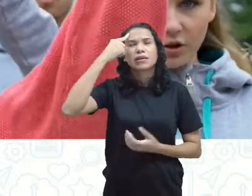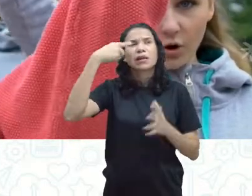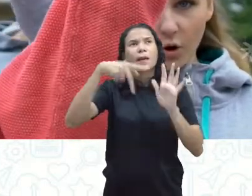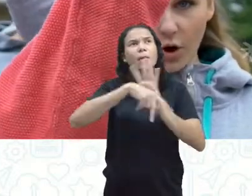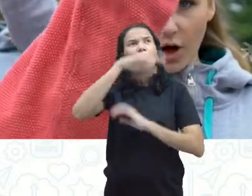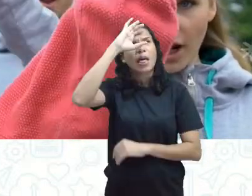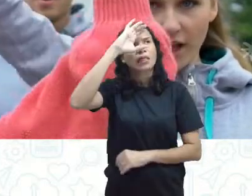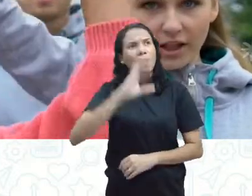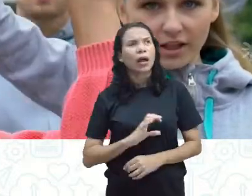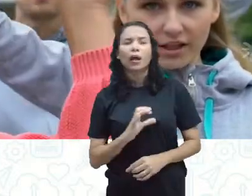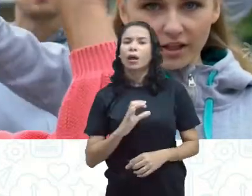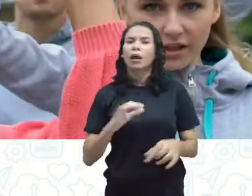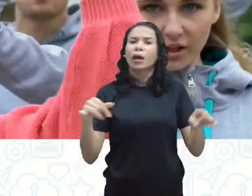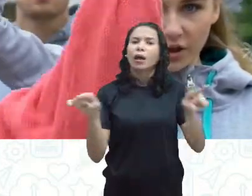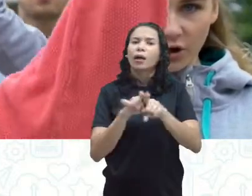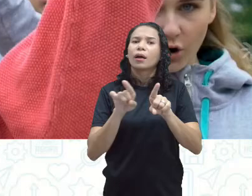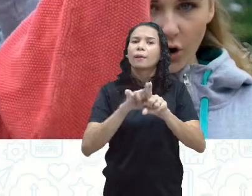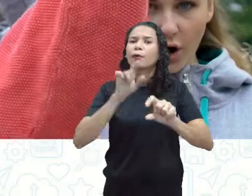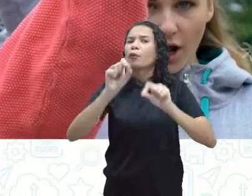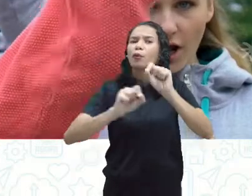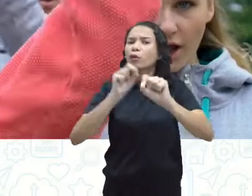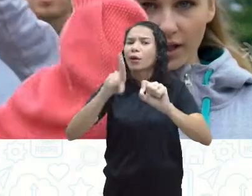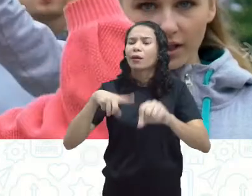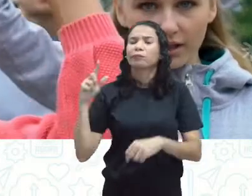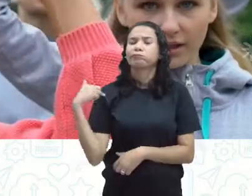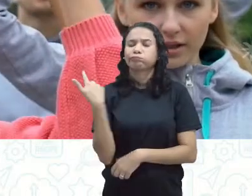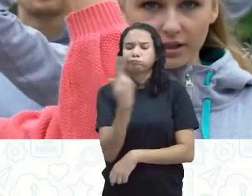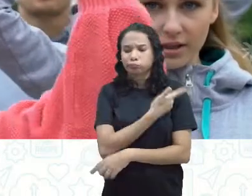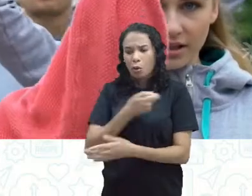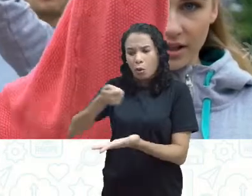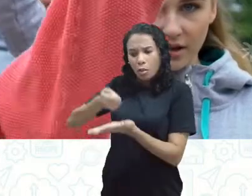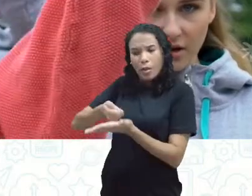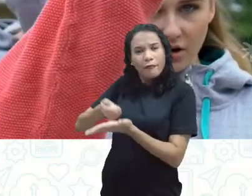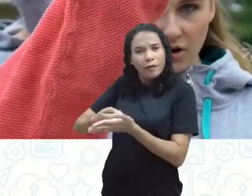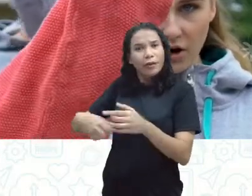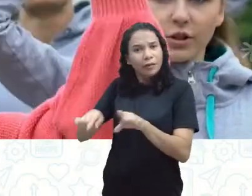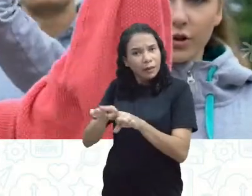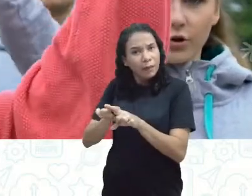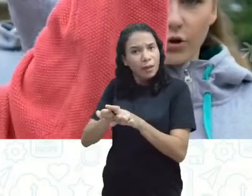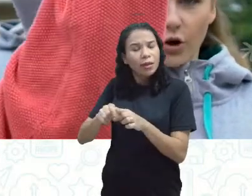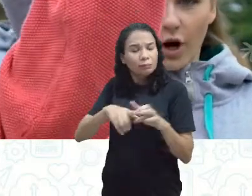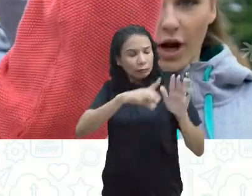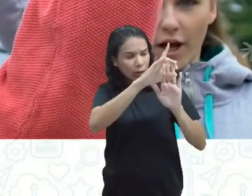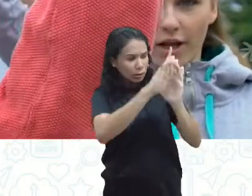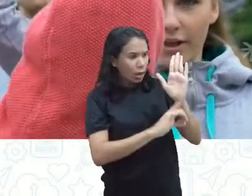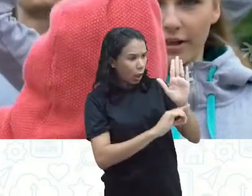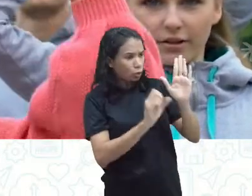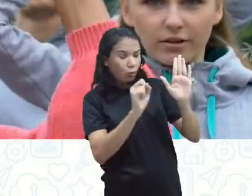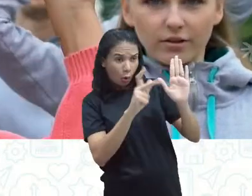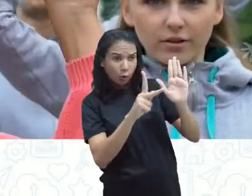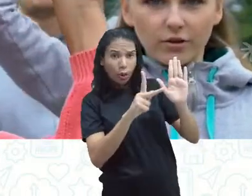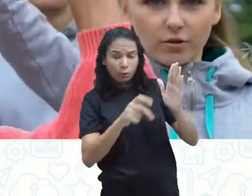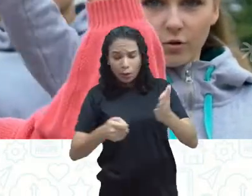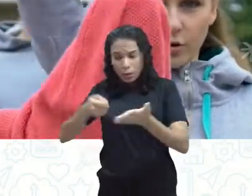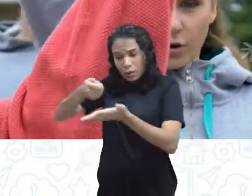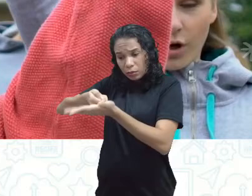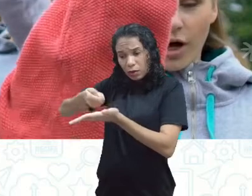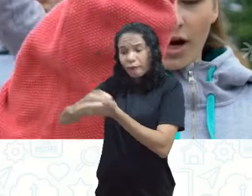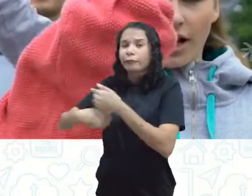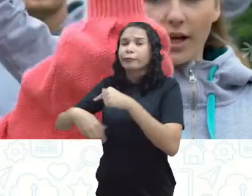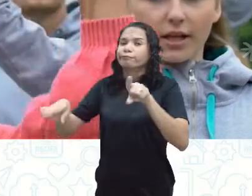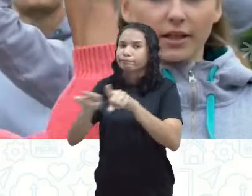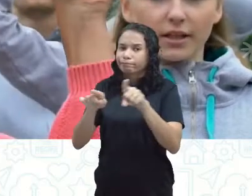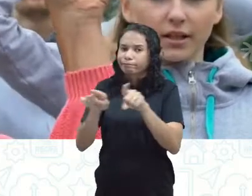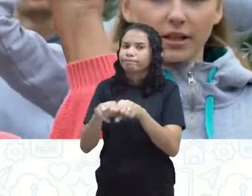cidadania, a gente também está pensando nos nossos deveres. A gente tem os nossos direitos, mas a gente também